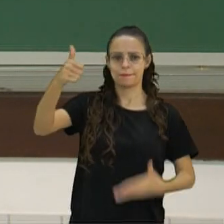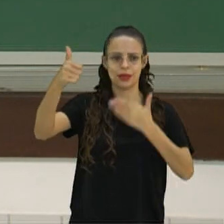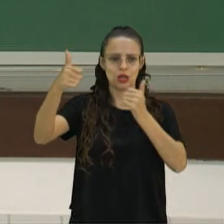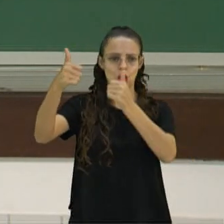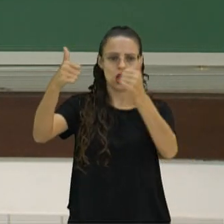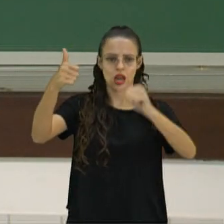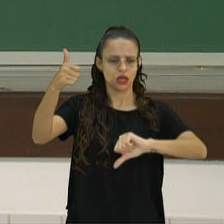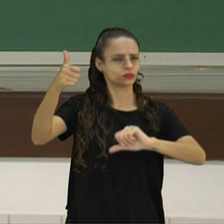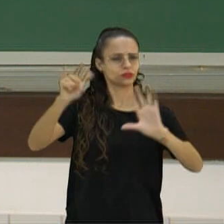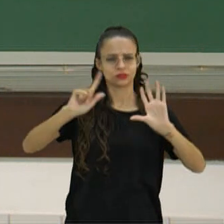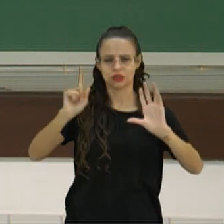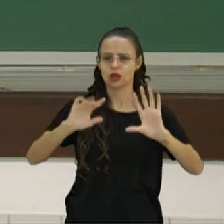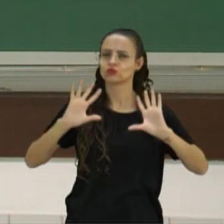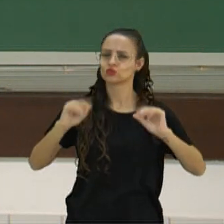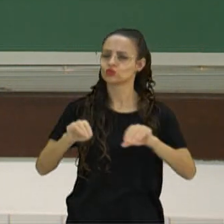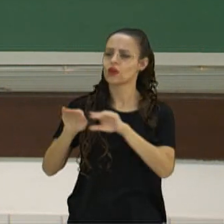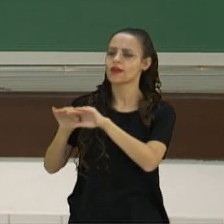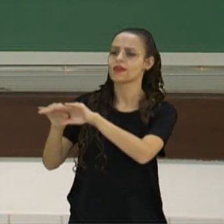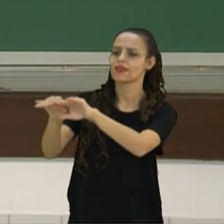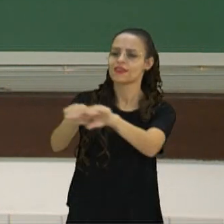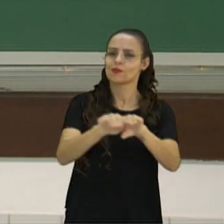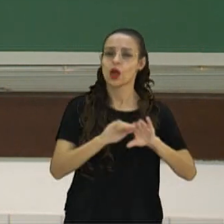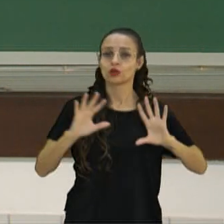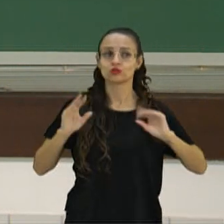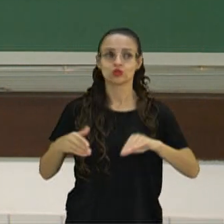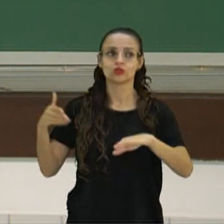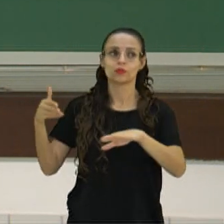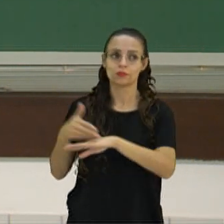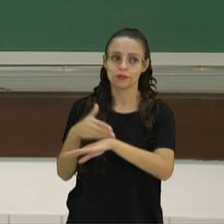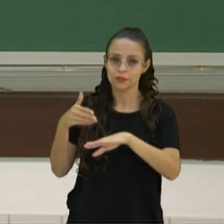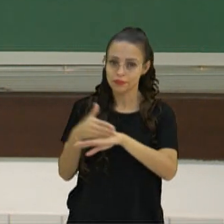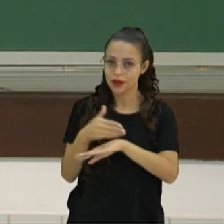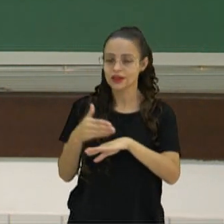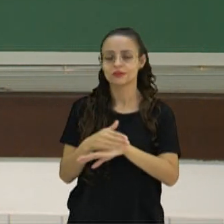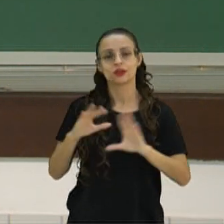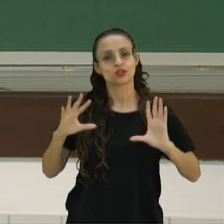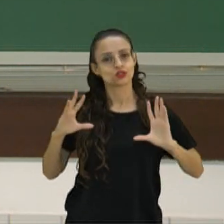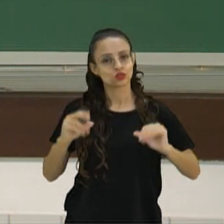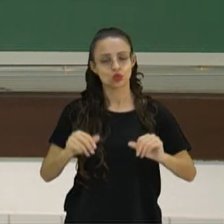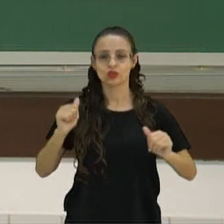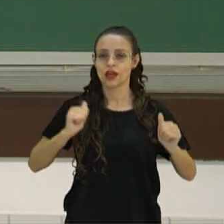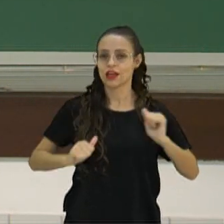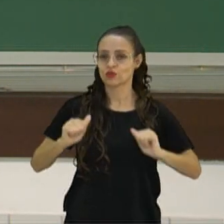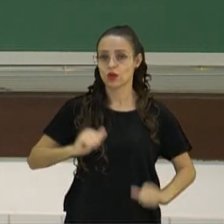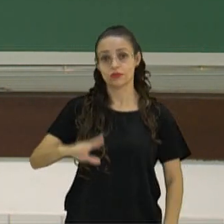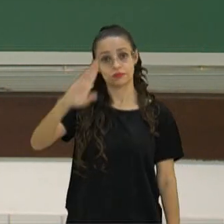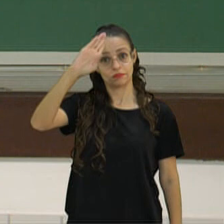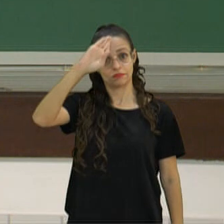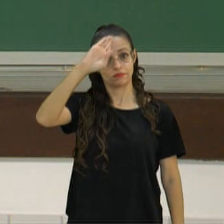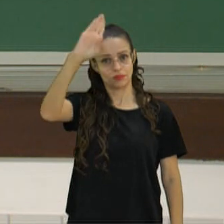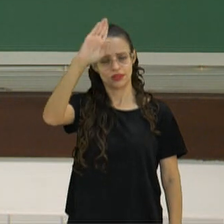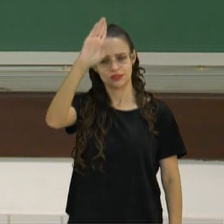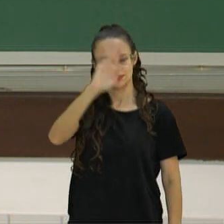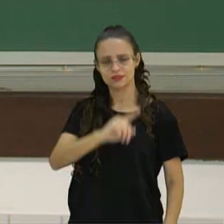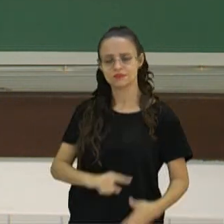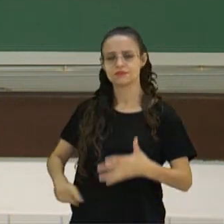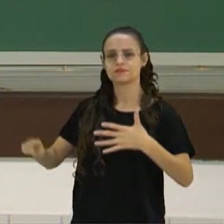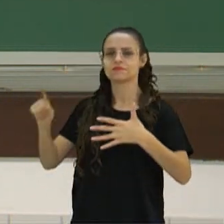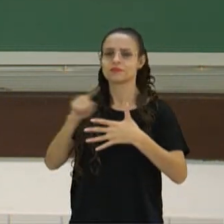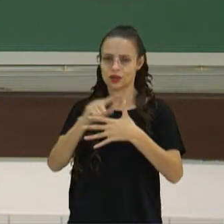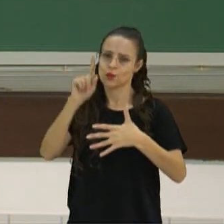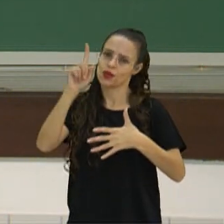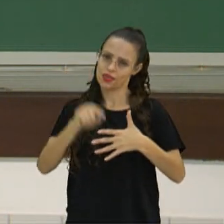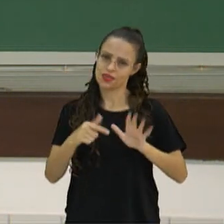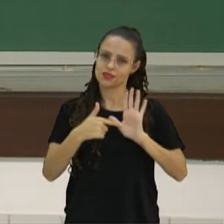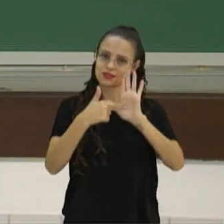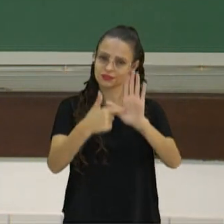menor importância, né? Todos são iguais e todos participam, né? Então todos são atores principais ali daquela representação,